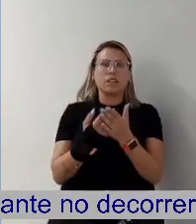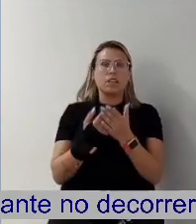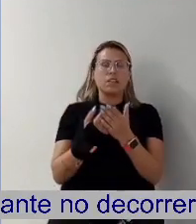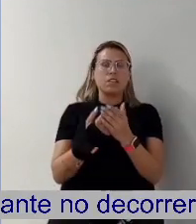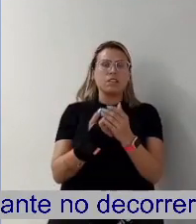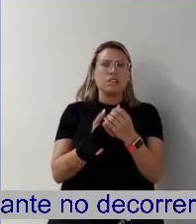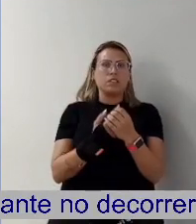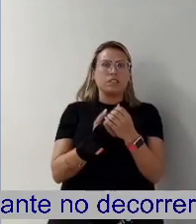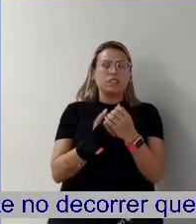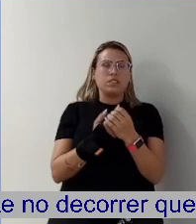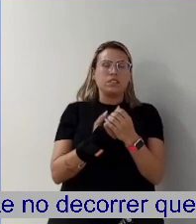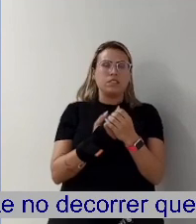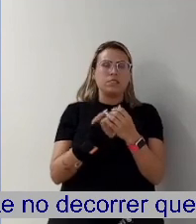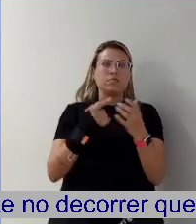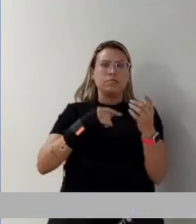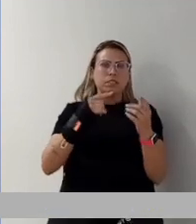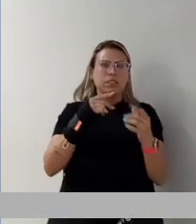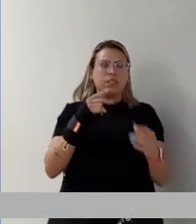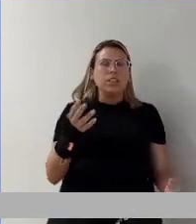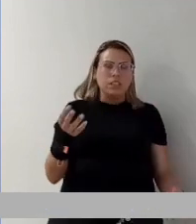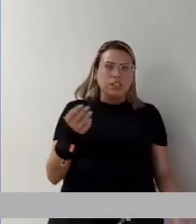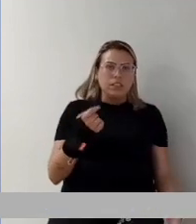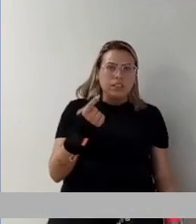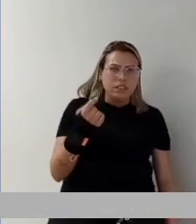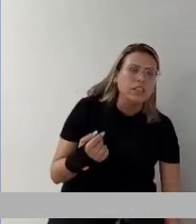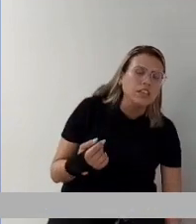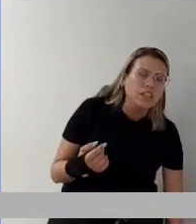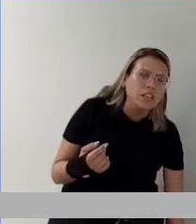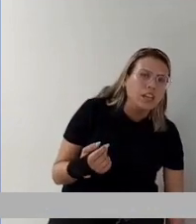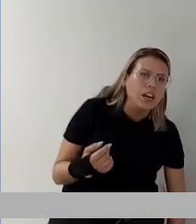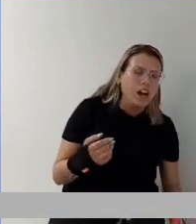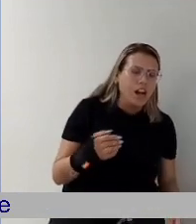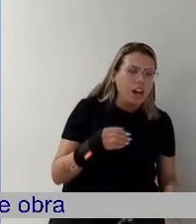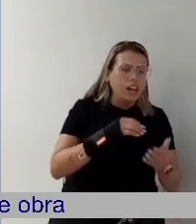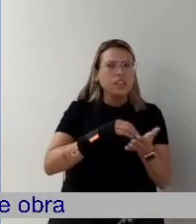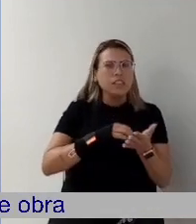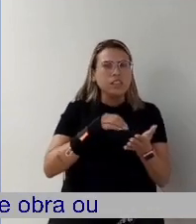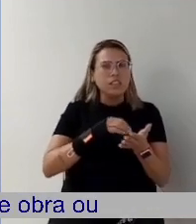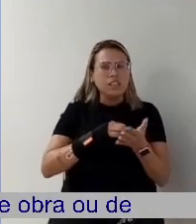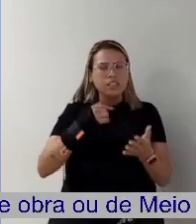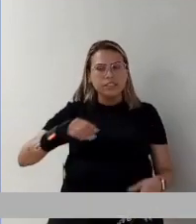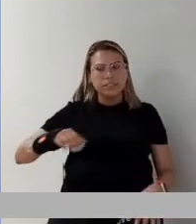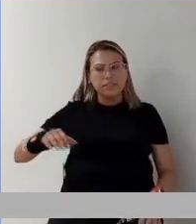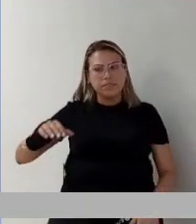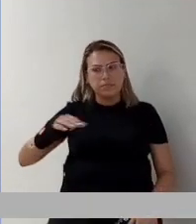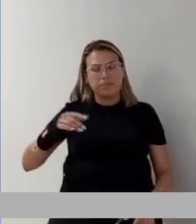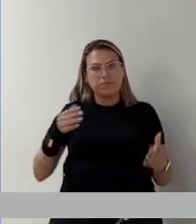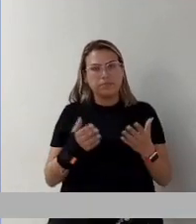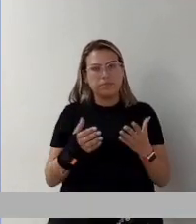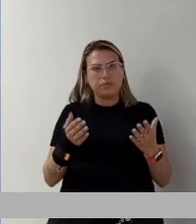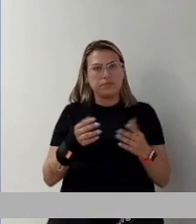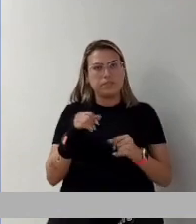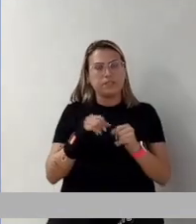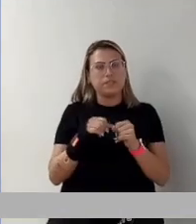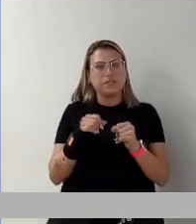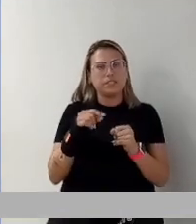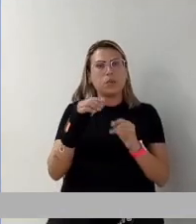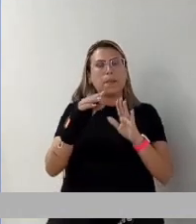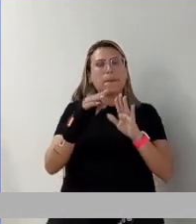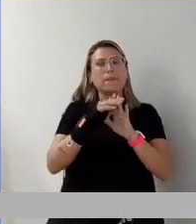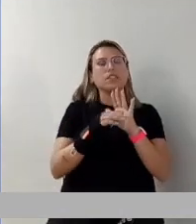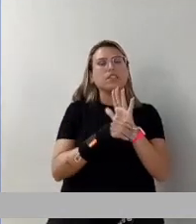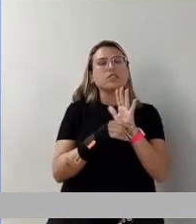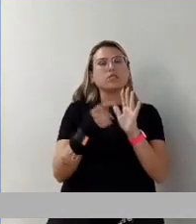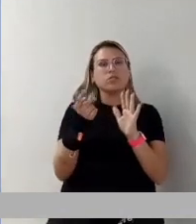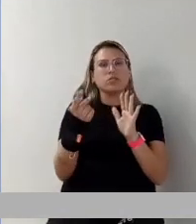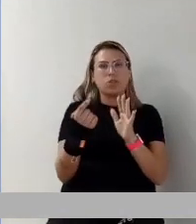que de que a gente recebeu esse recurso a secretaria de obra ou de Meio Ambiente hoje queria até fazer uma pequena prestação de conta